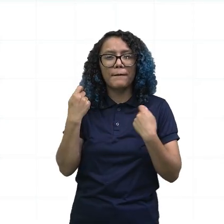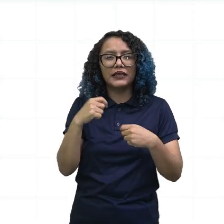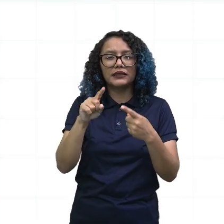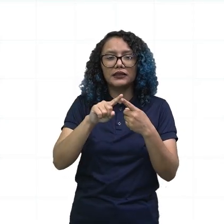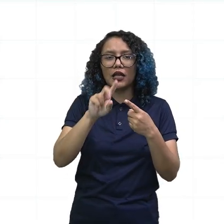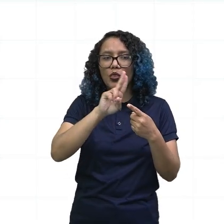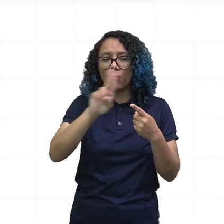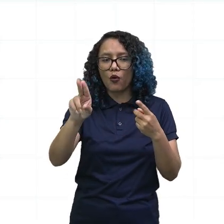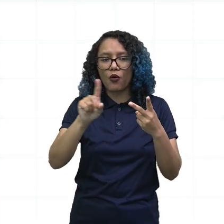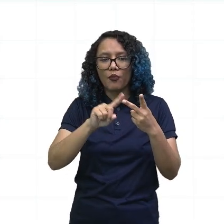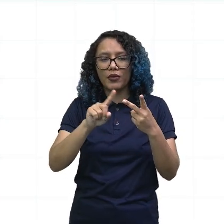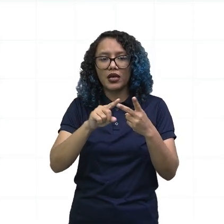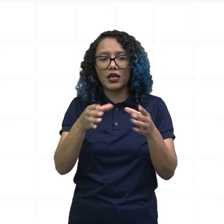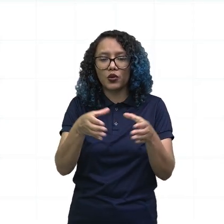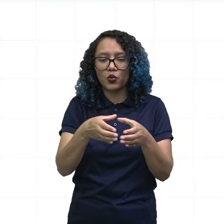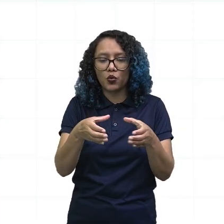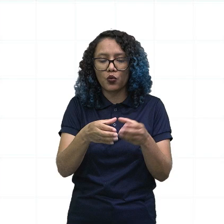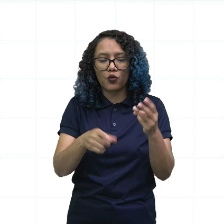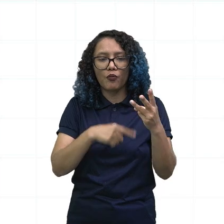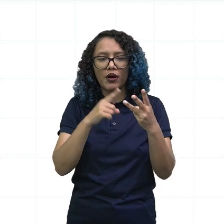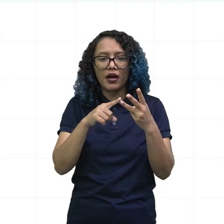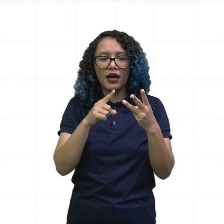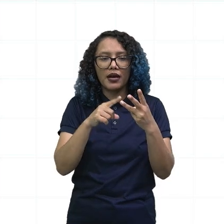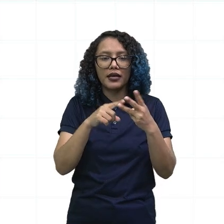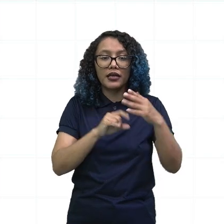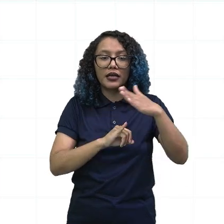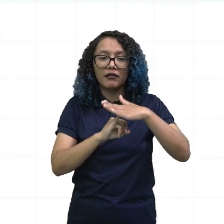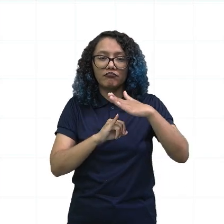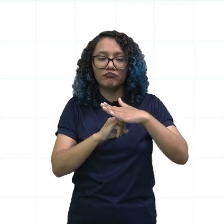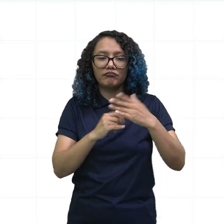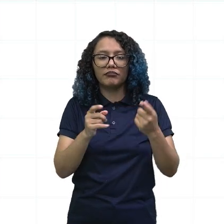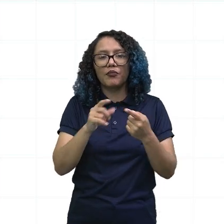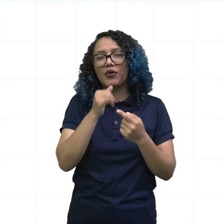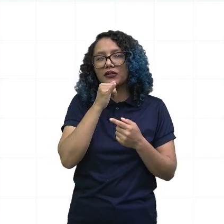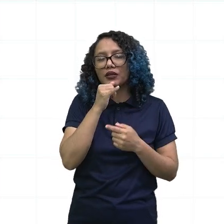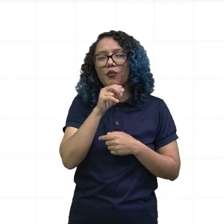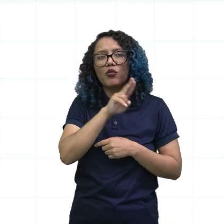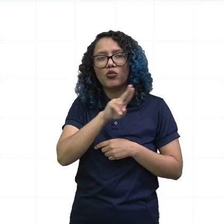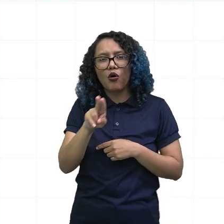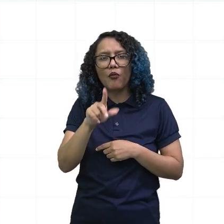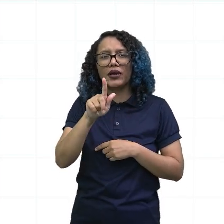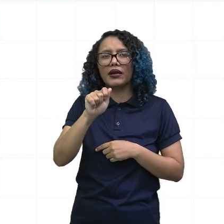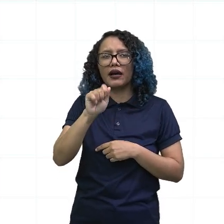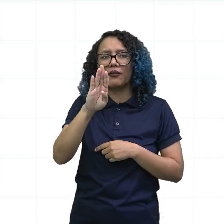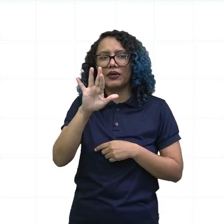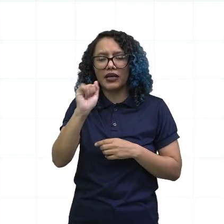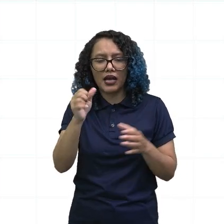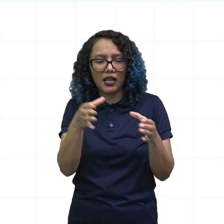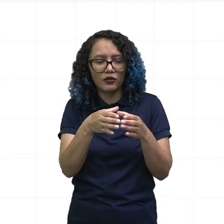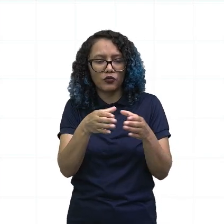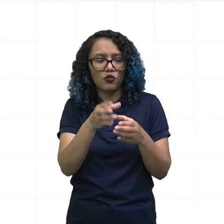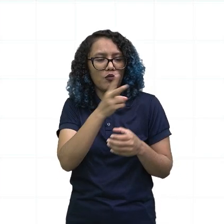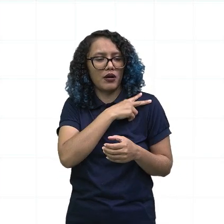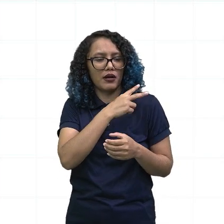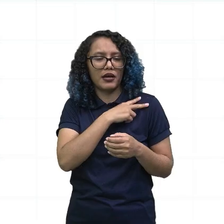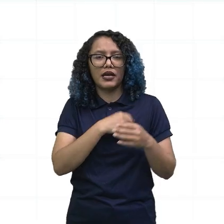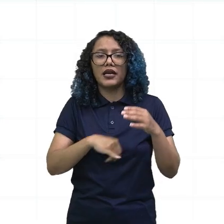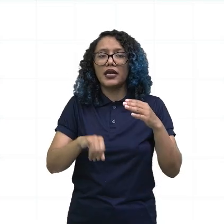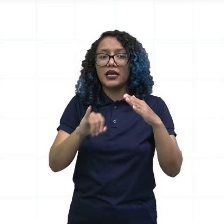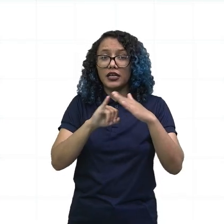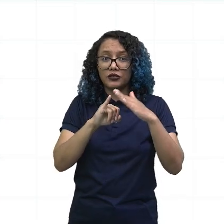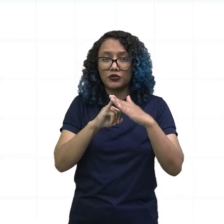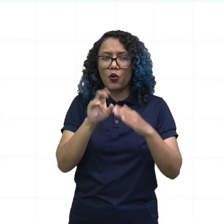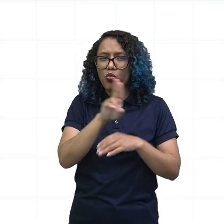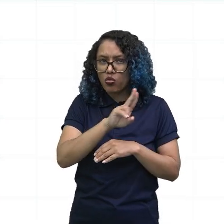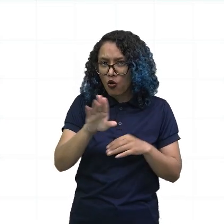e a instituição. Gabriela, segunda série de ensino médio, e o nome da sua instituição, da